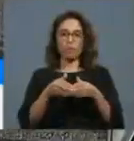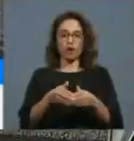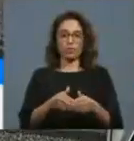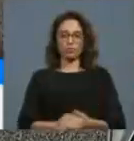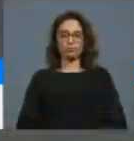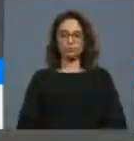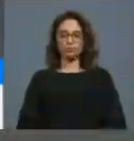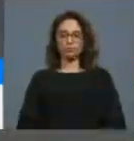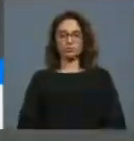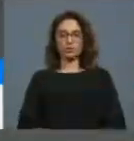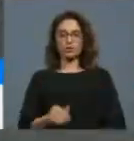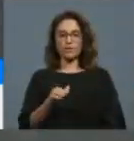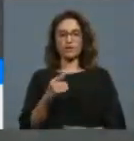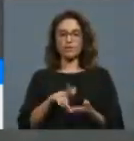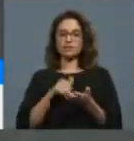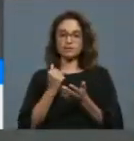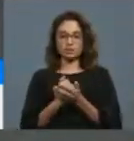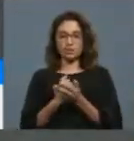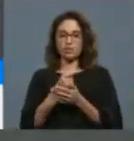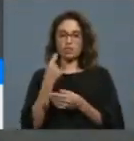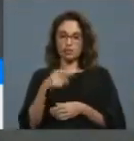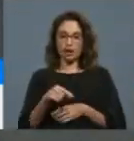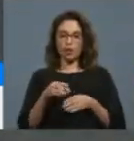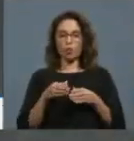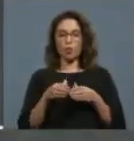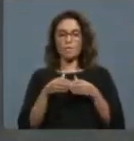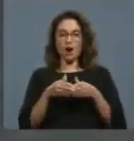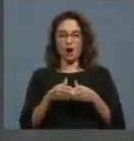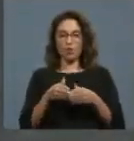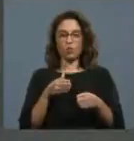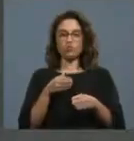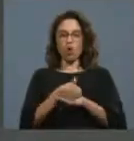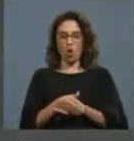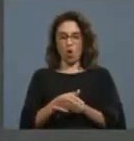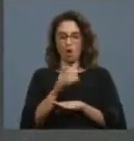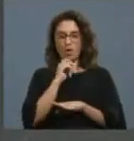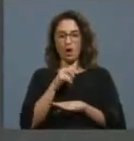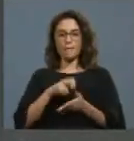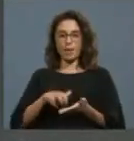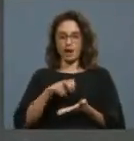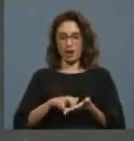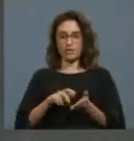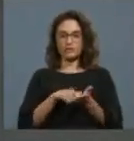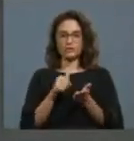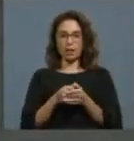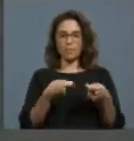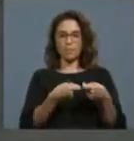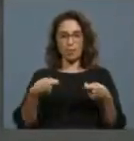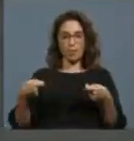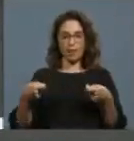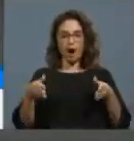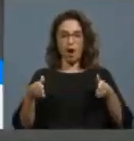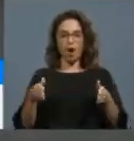estar sempre garantido os acessos às embarcações de uma forma pedonal. Portanto, tem sempre um espaço de 1,5 metro,